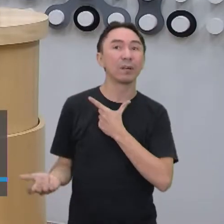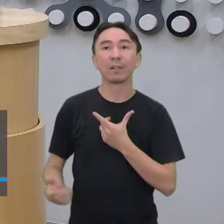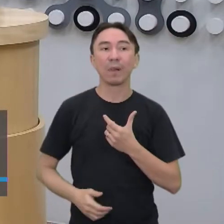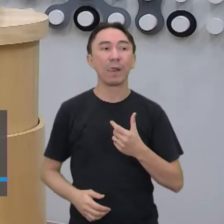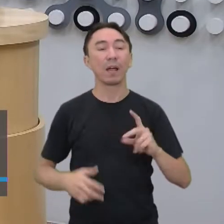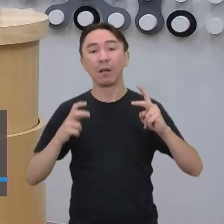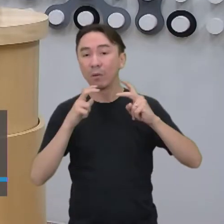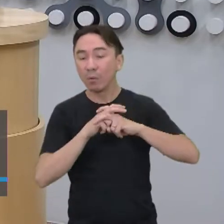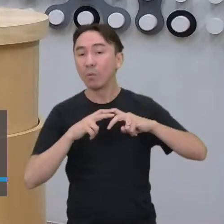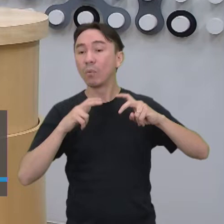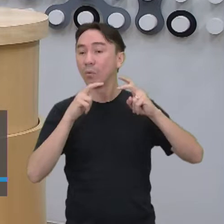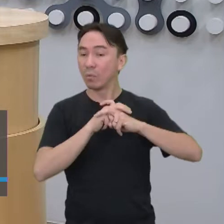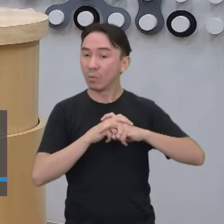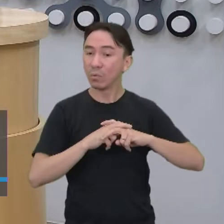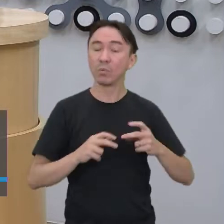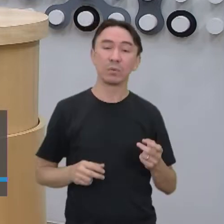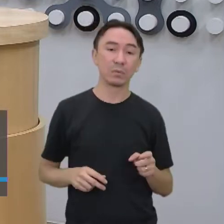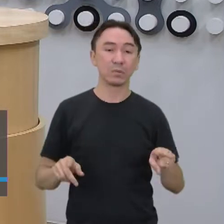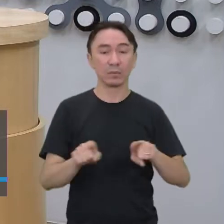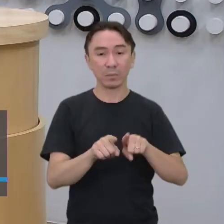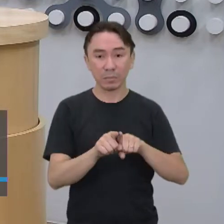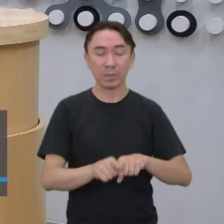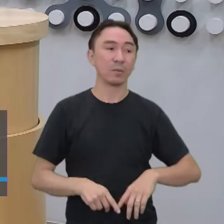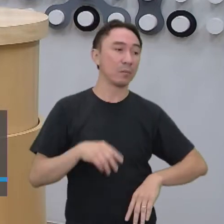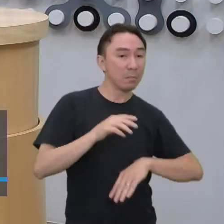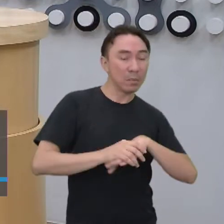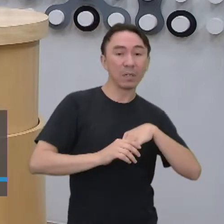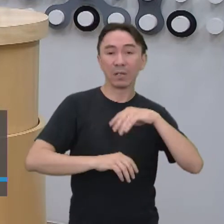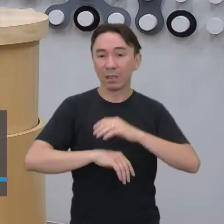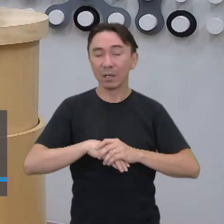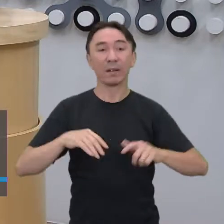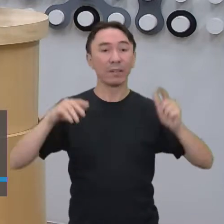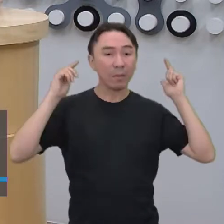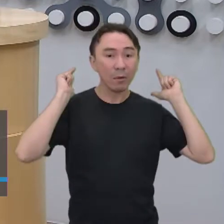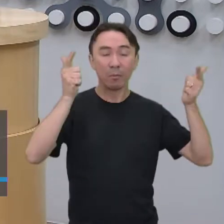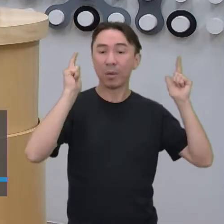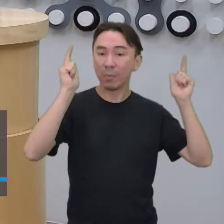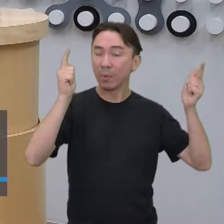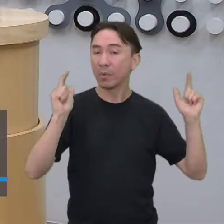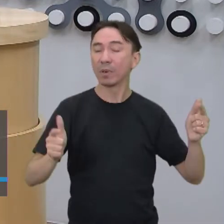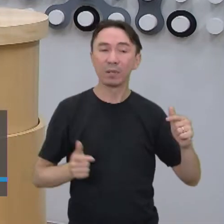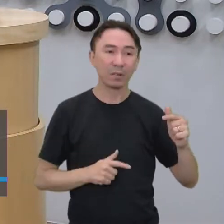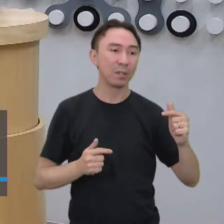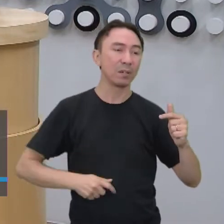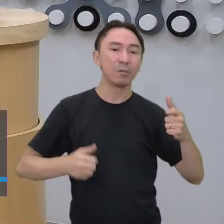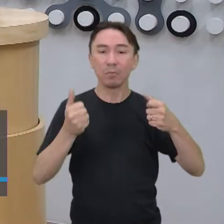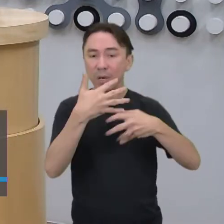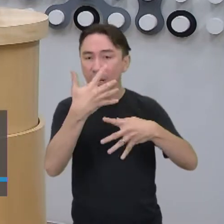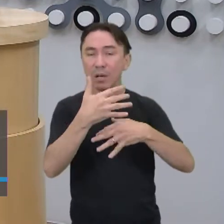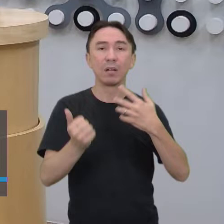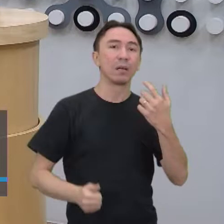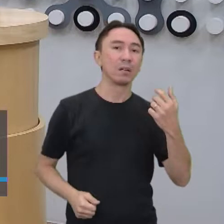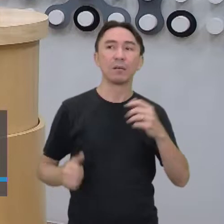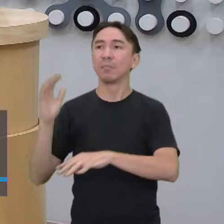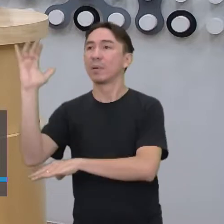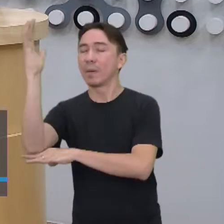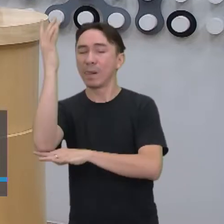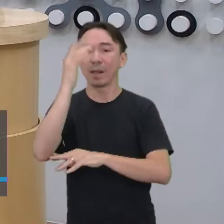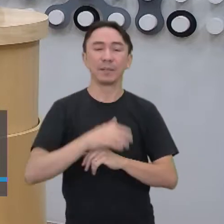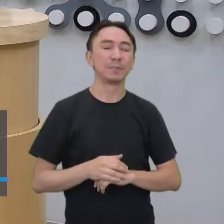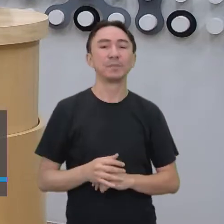as práticas de aventura urbana, falamos das práticas de aventura da natureza. Por exemplo, da urbana, a